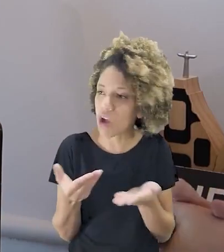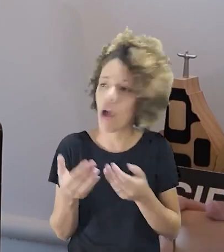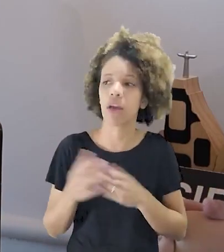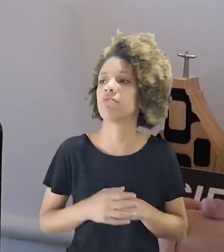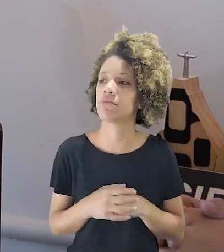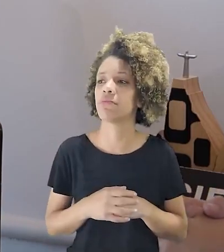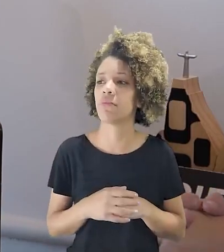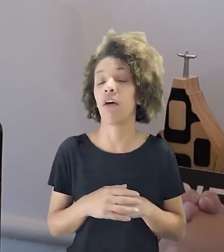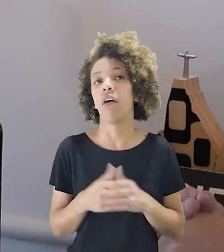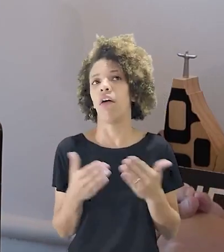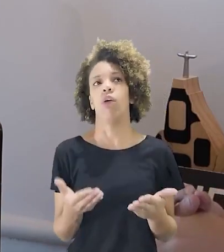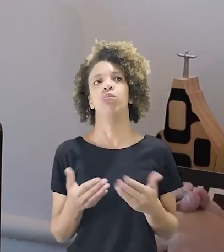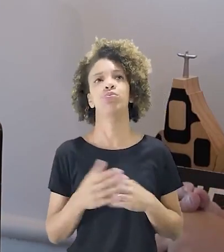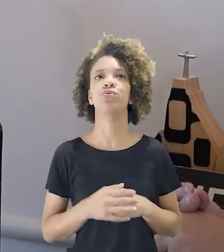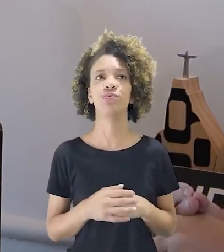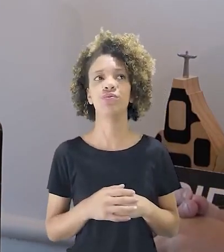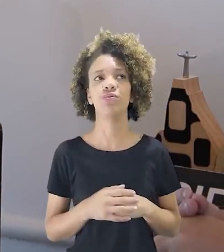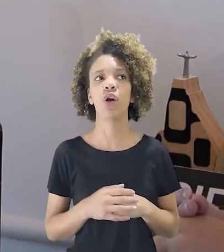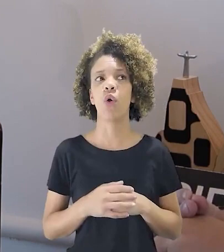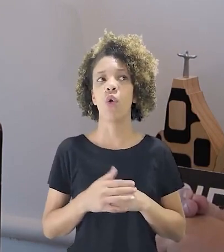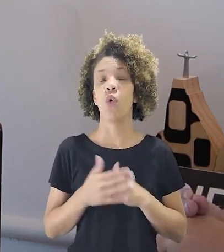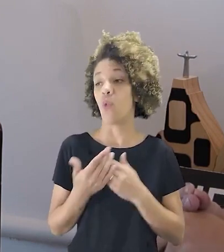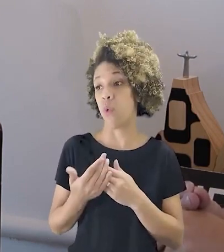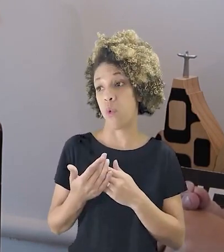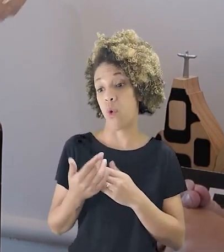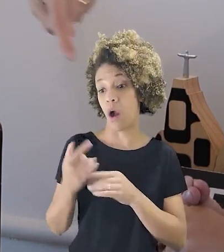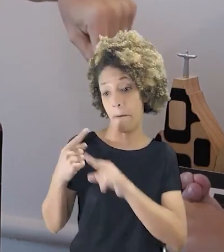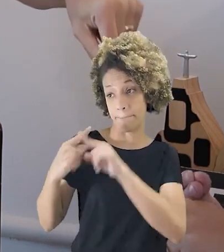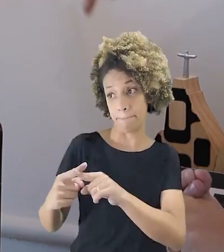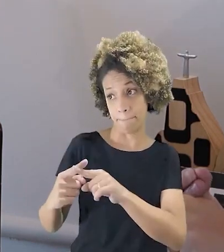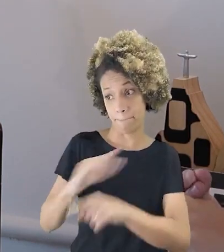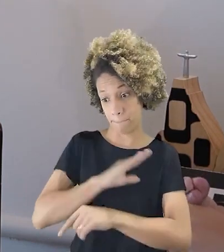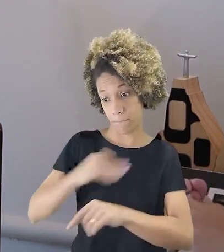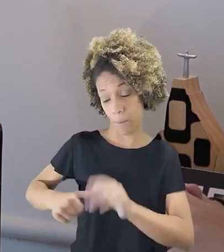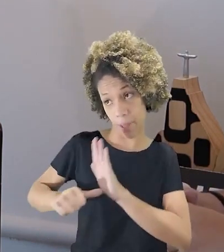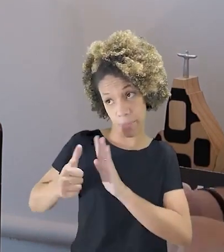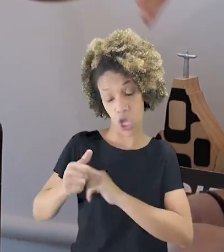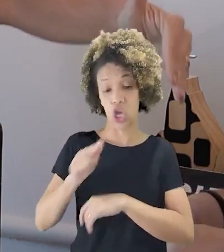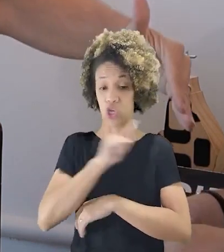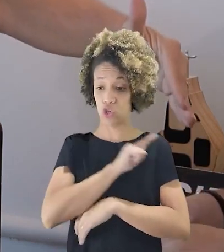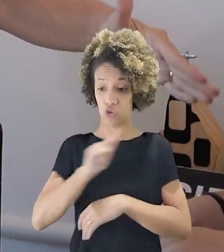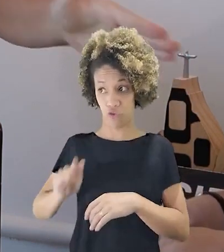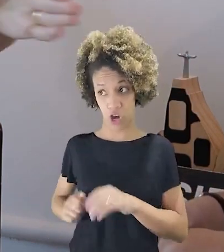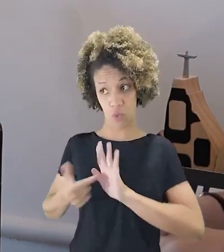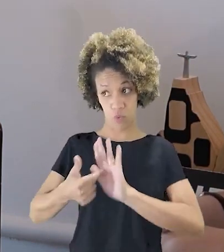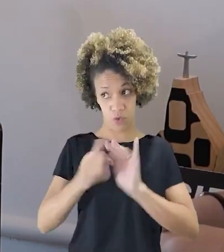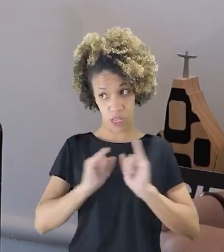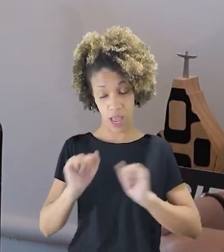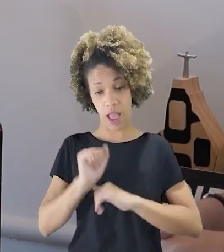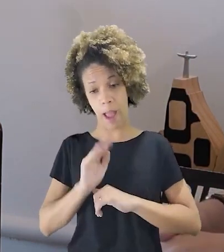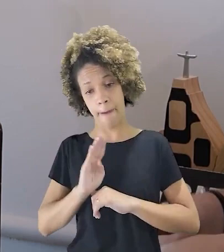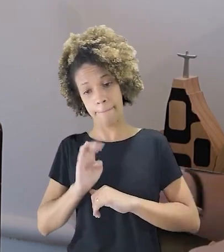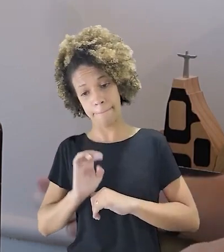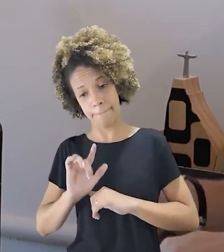Rio onde o inimigo público número um, que o governador disse ontem, que era o Abelha, saiu